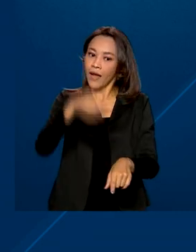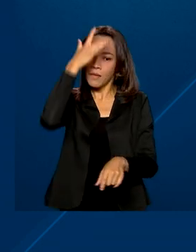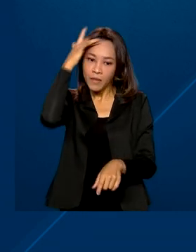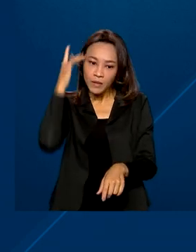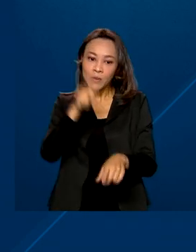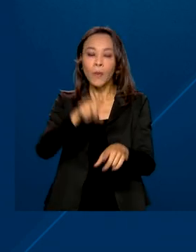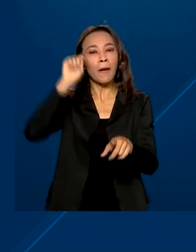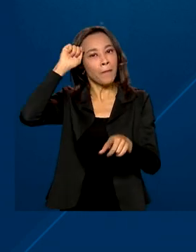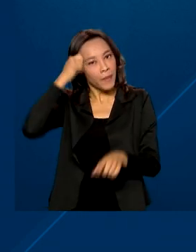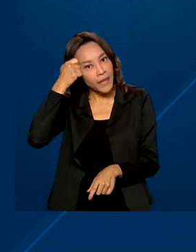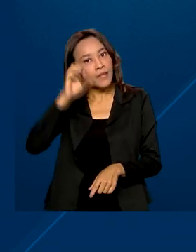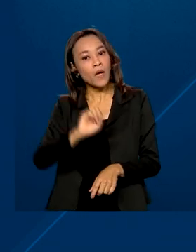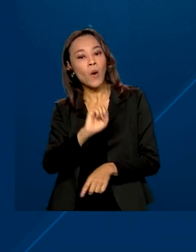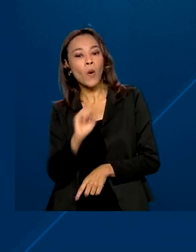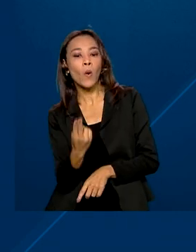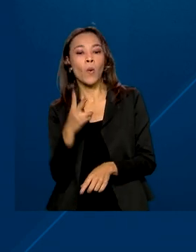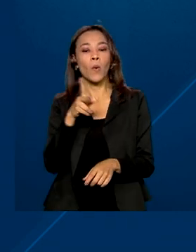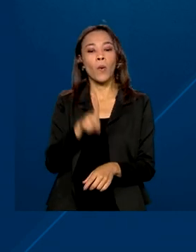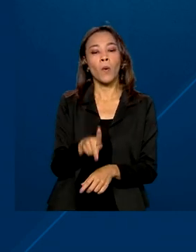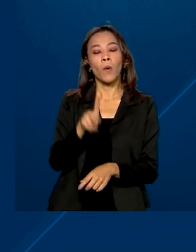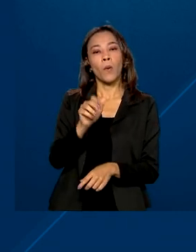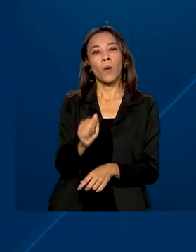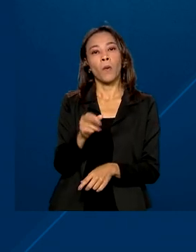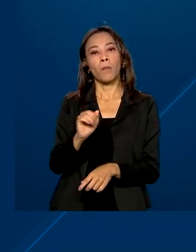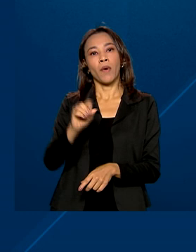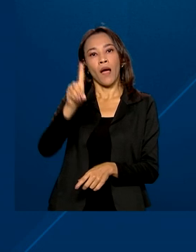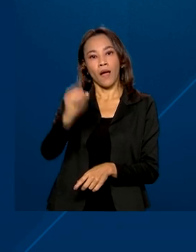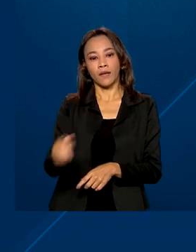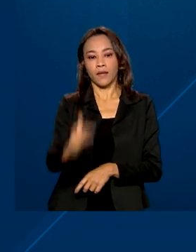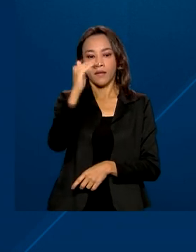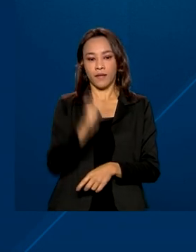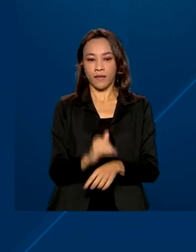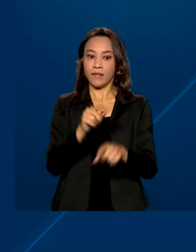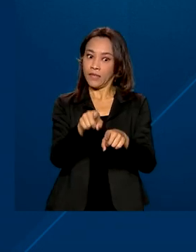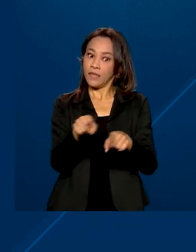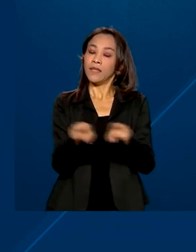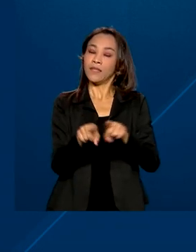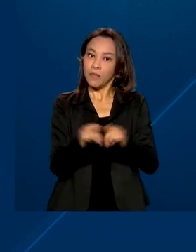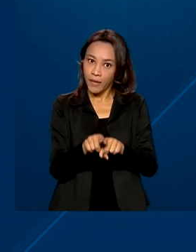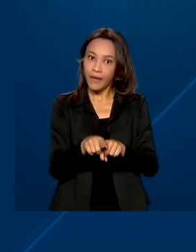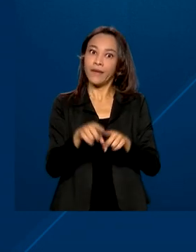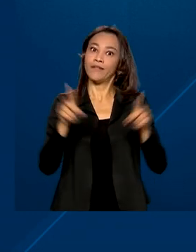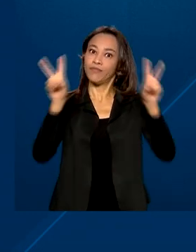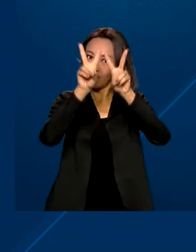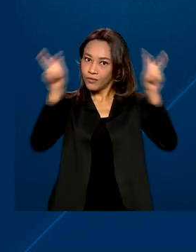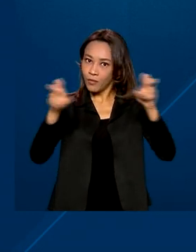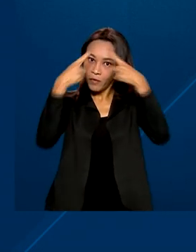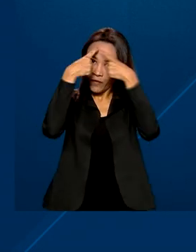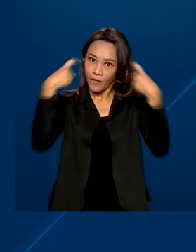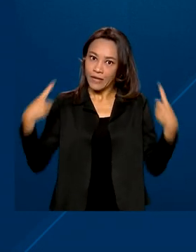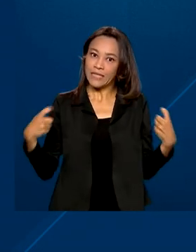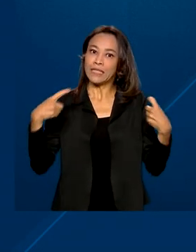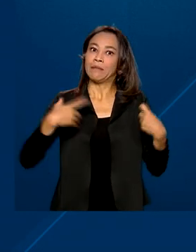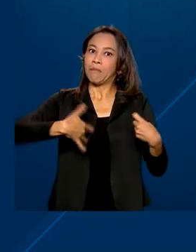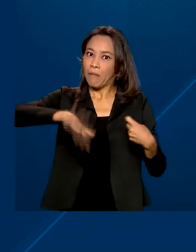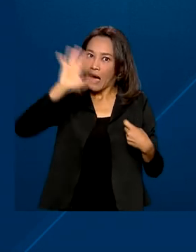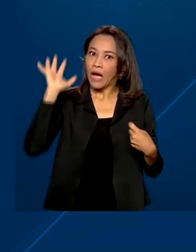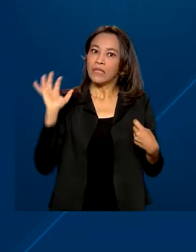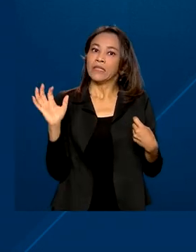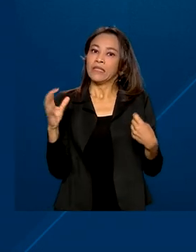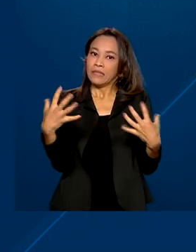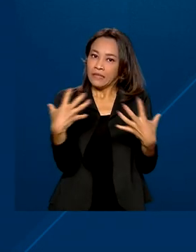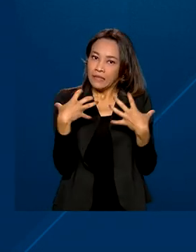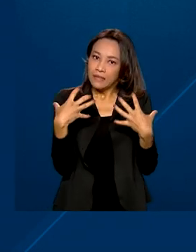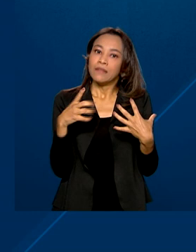pretas ou pardas e 15,4 por cento brancas pretos ou pardos também são mais atingidos pela